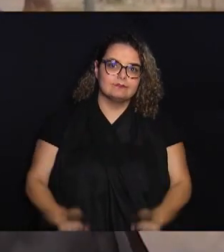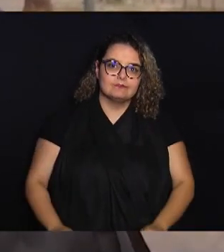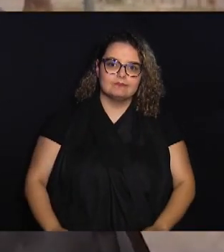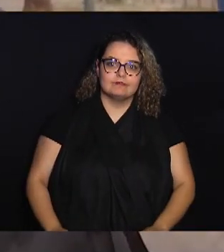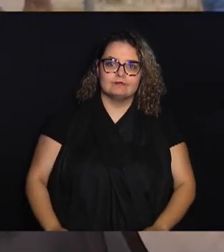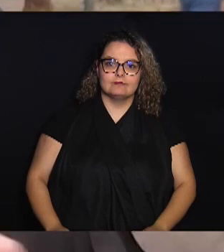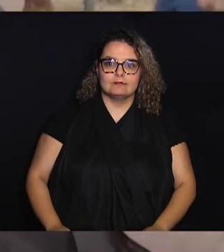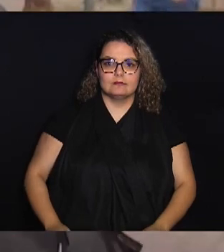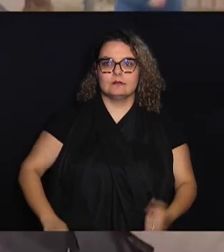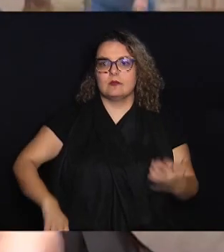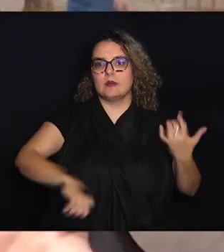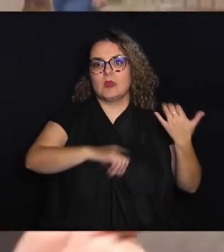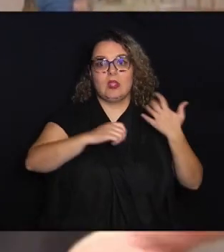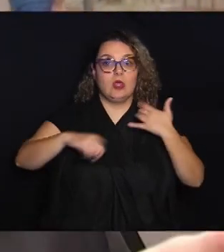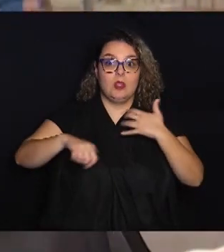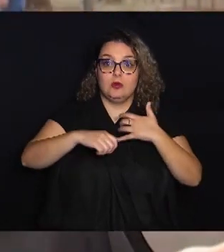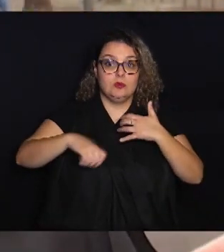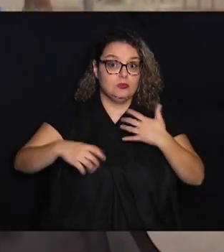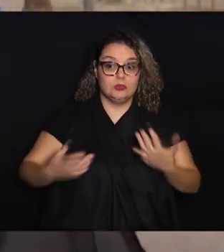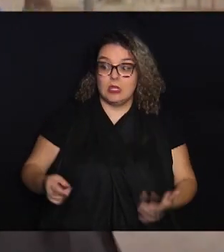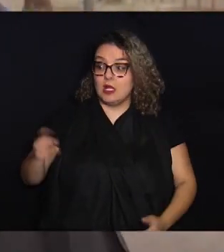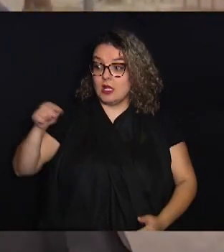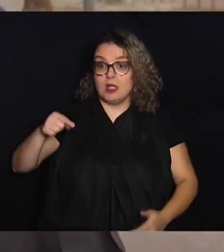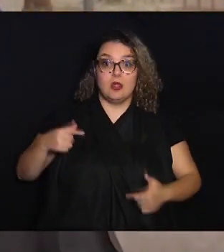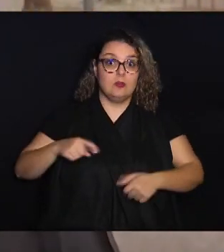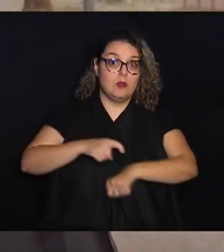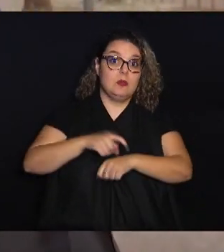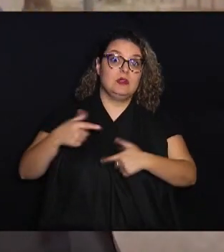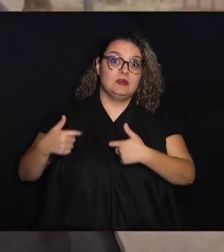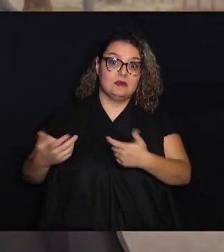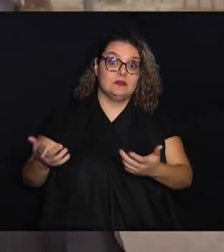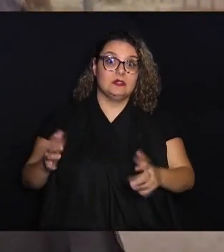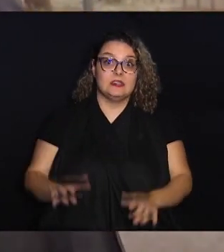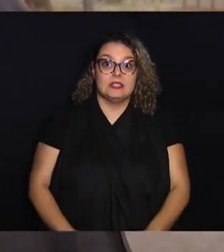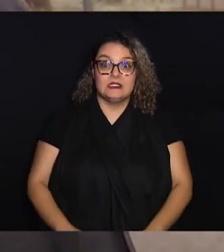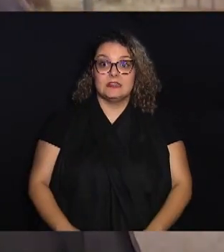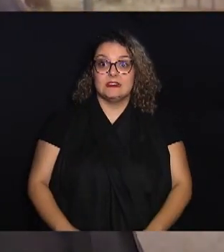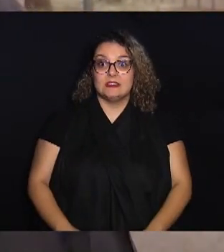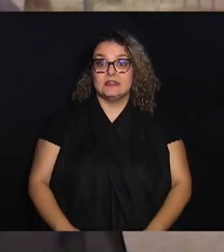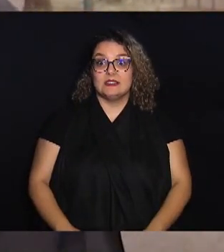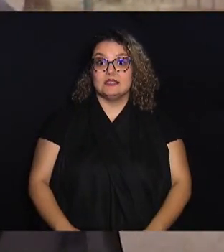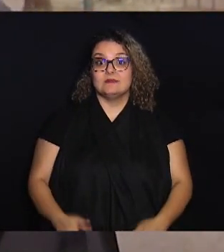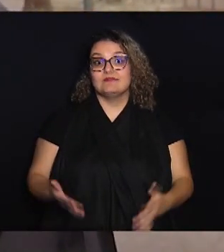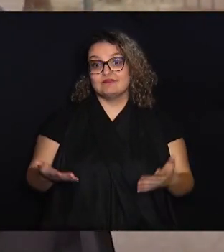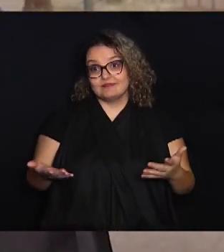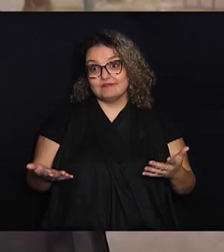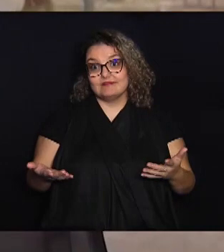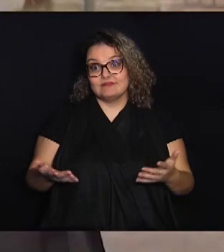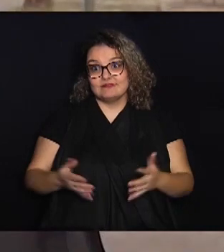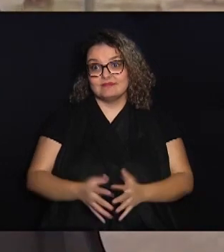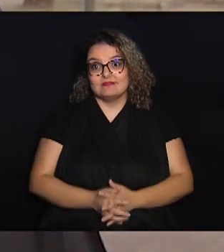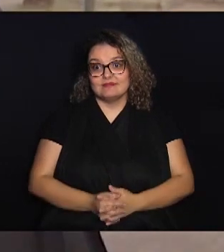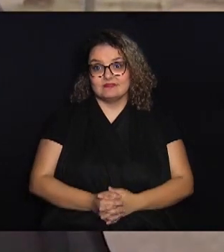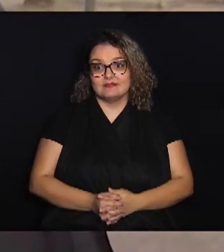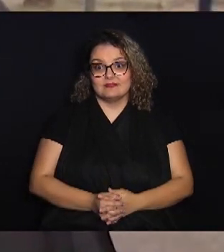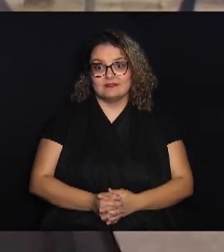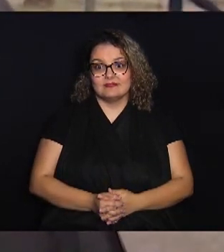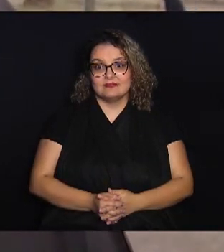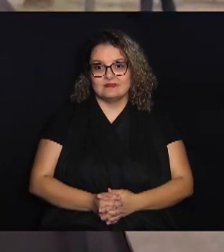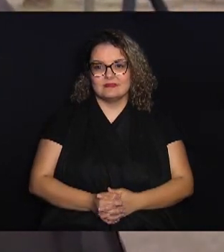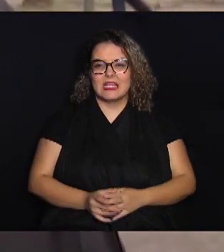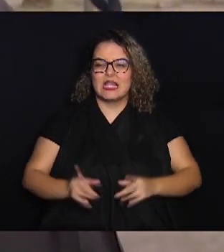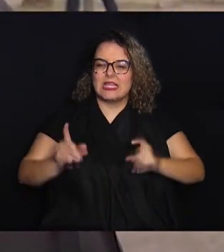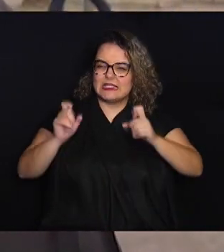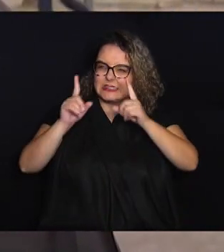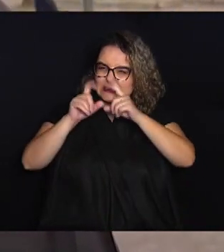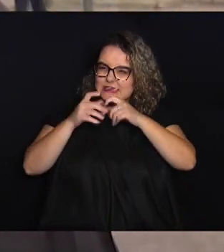grandes violinistas tocaram na época da guerra lá, sabe? Então, quer dizer, é complicado